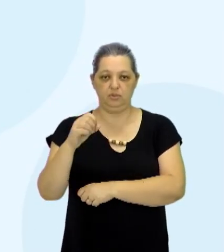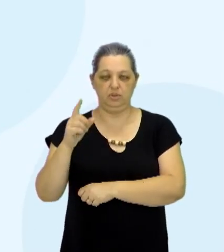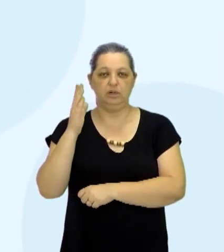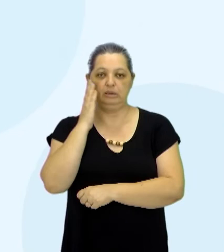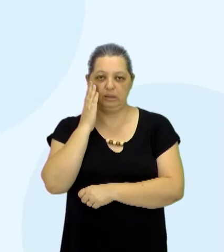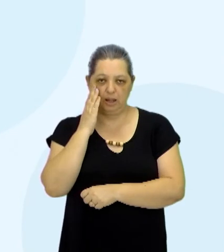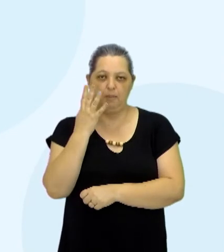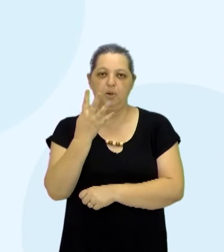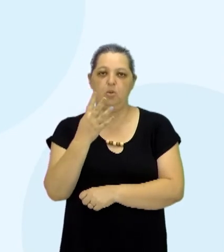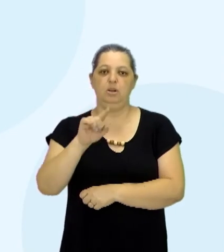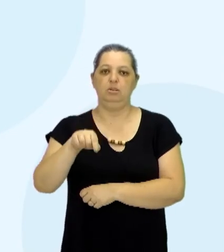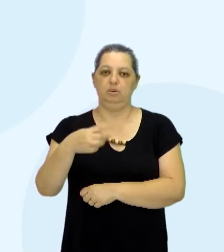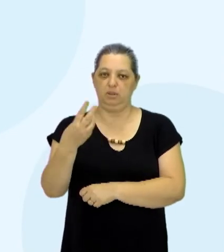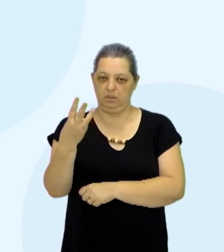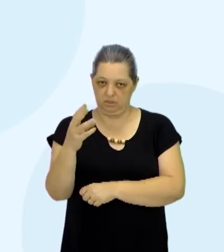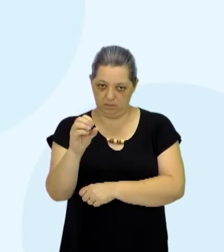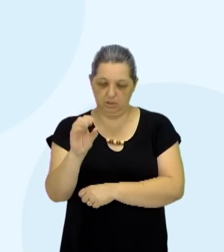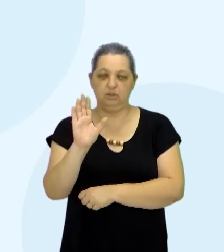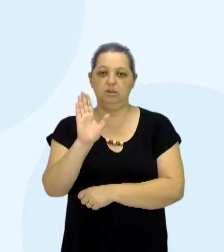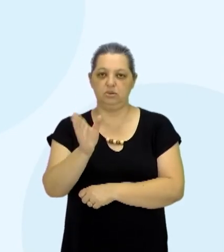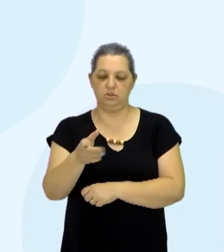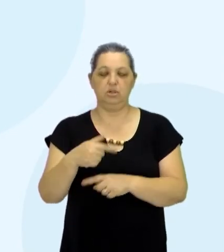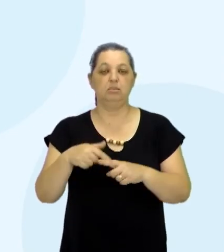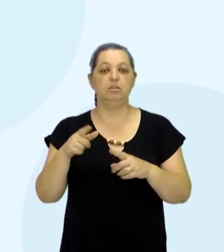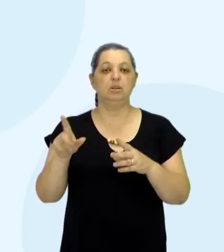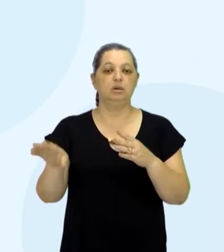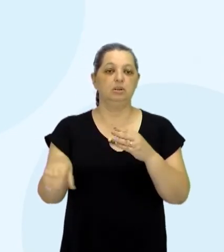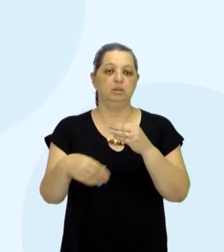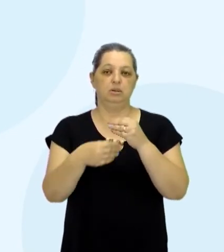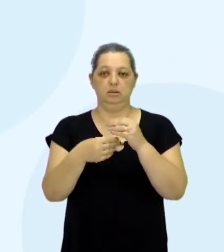que está 4,30 agora e aí vai ter aquele aumento de